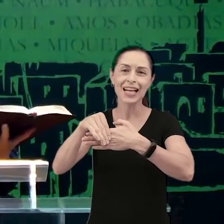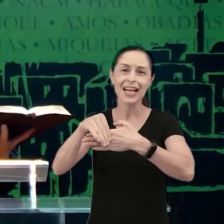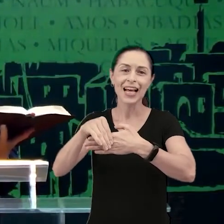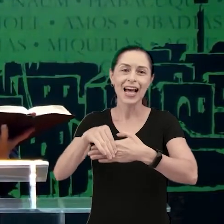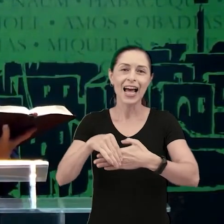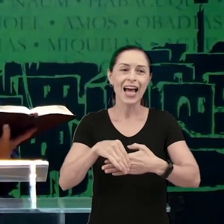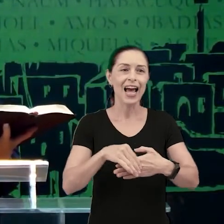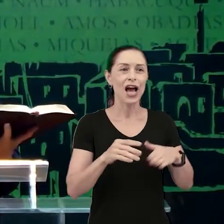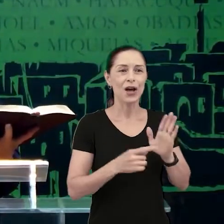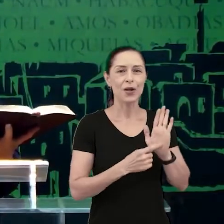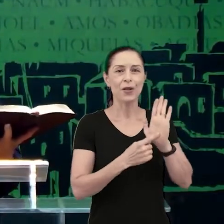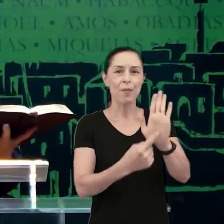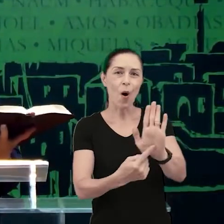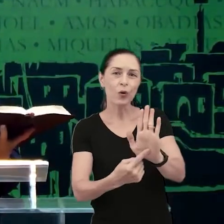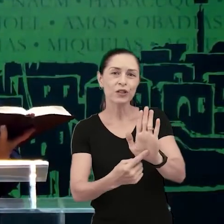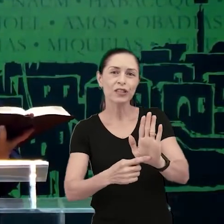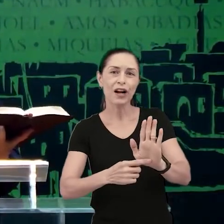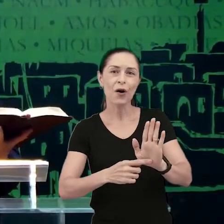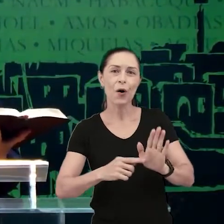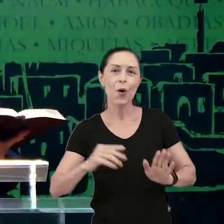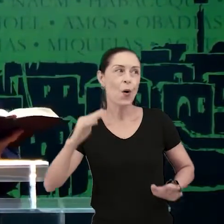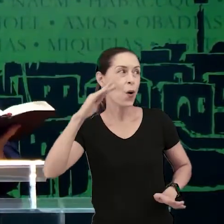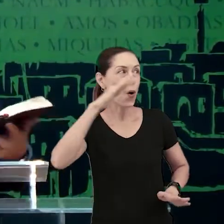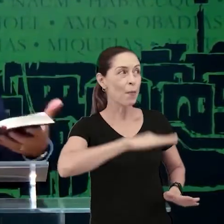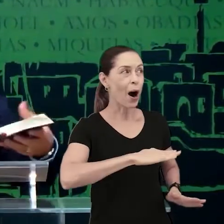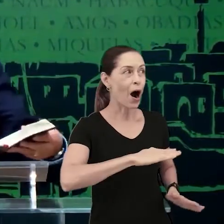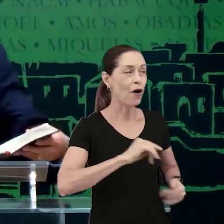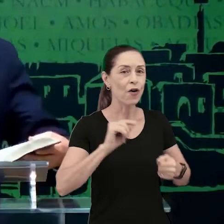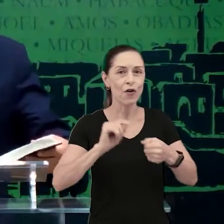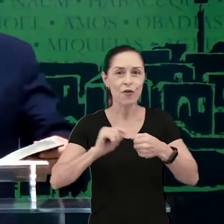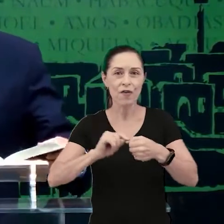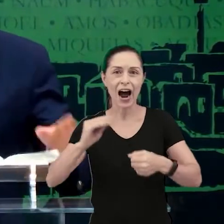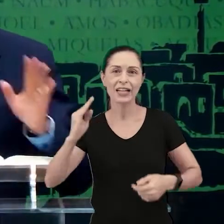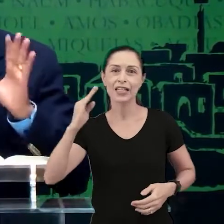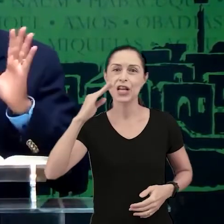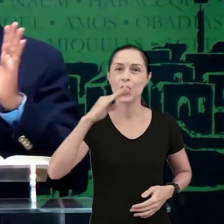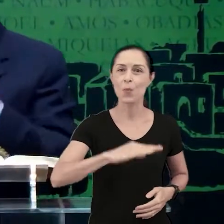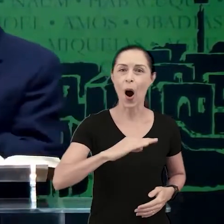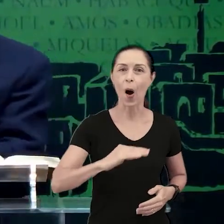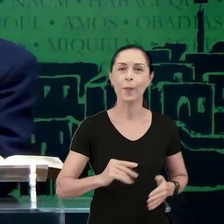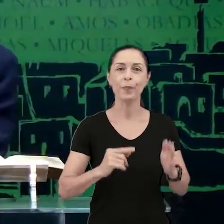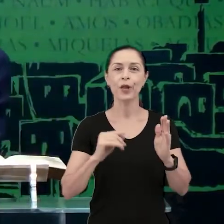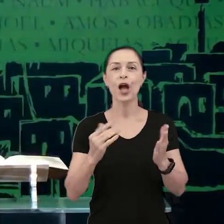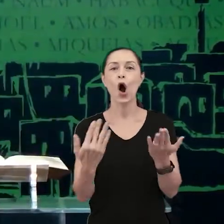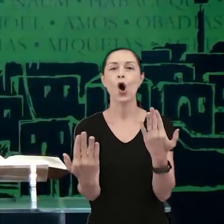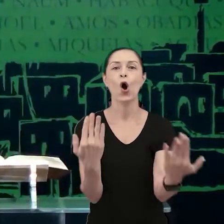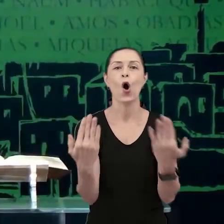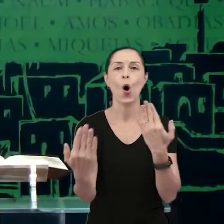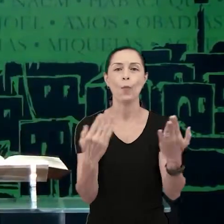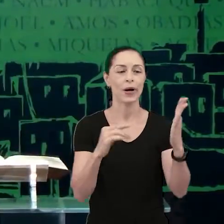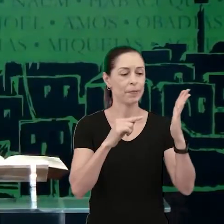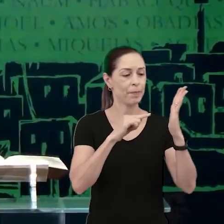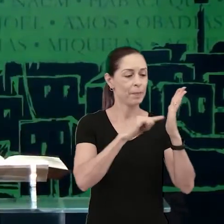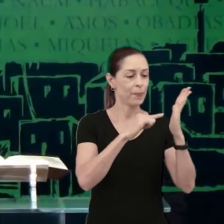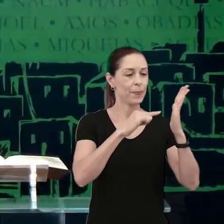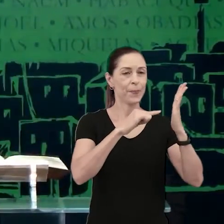dos juízes, dos poderosos, o melhor deles é como espinheiro. Pensa comigo nessa figura espinheiro.